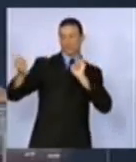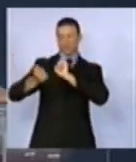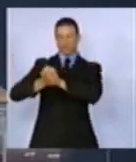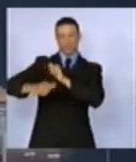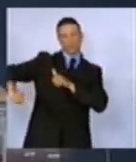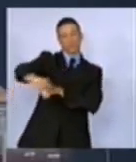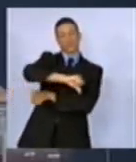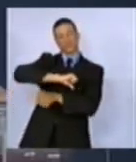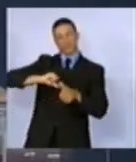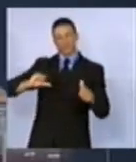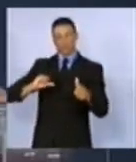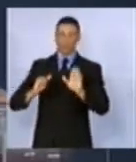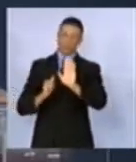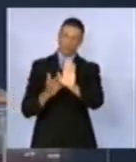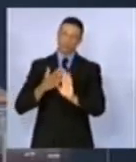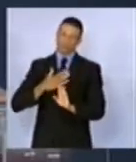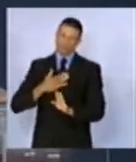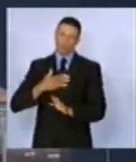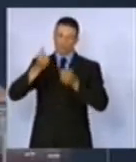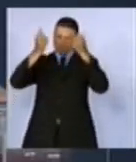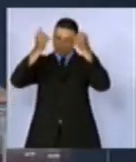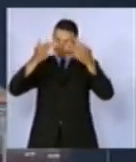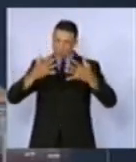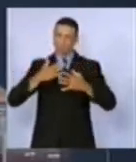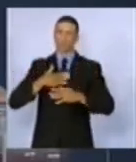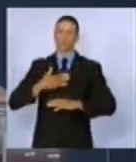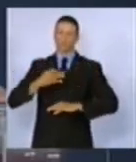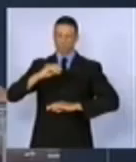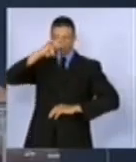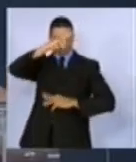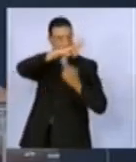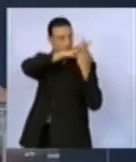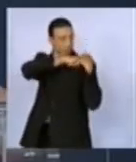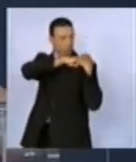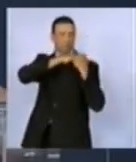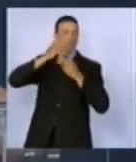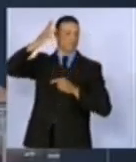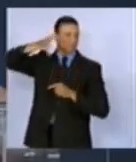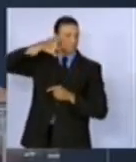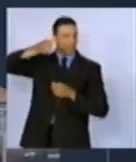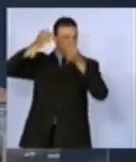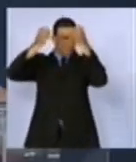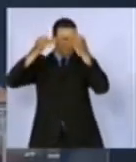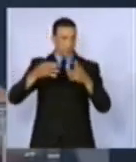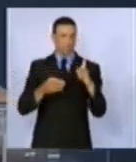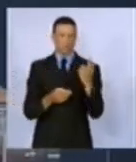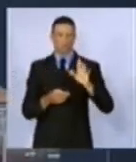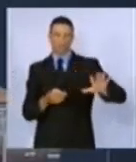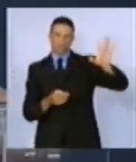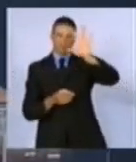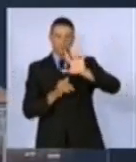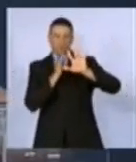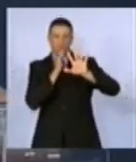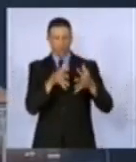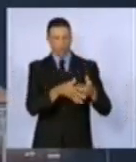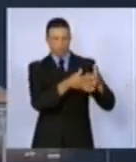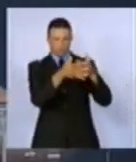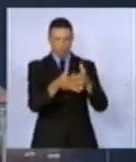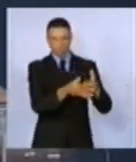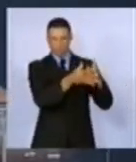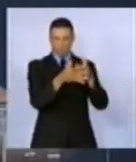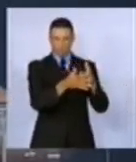previsibilidade e eu posso falar com com bastante propriedade Nisso porque eu venho do um estado onde a colheita mecânica no ano passado